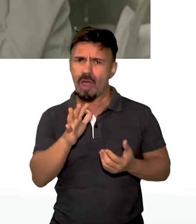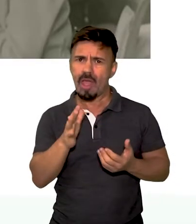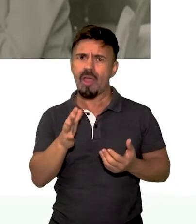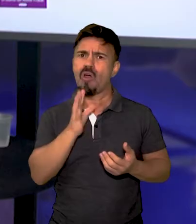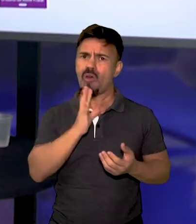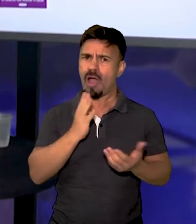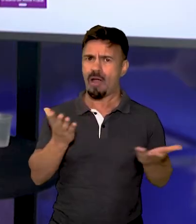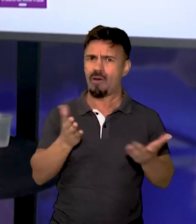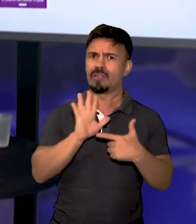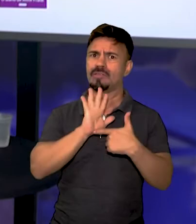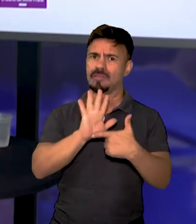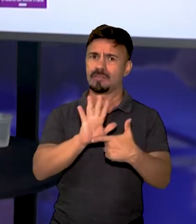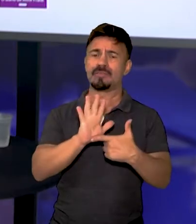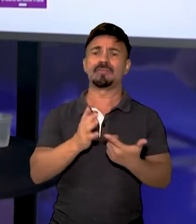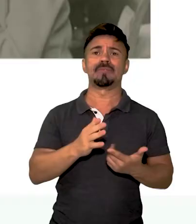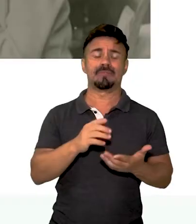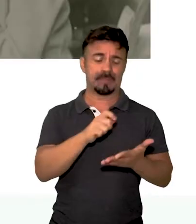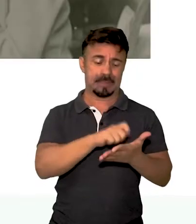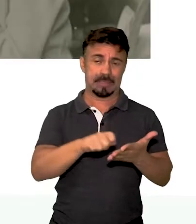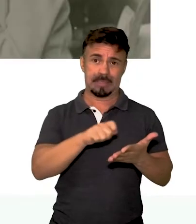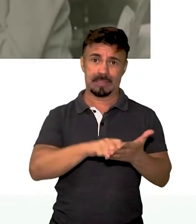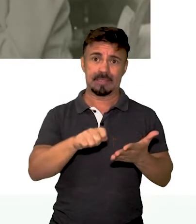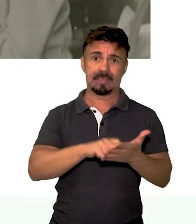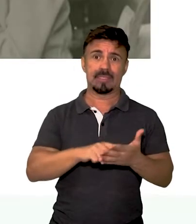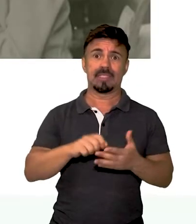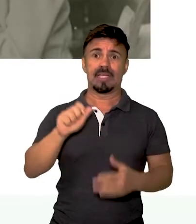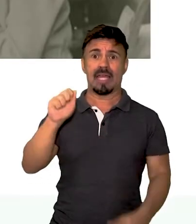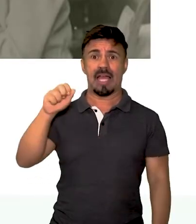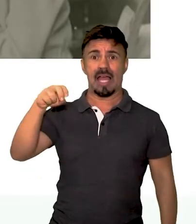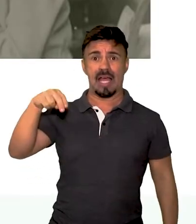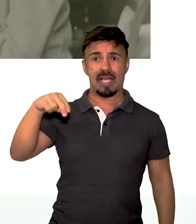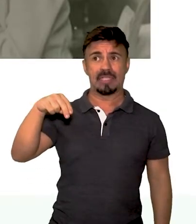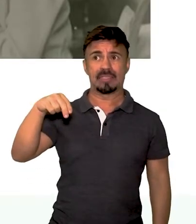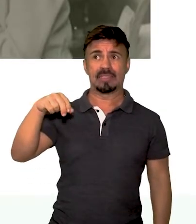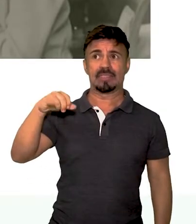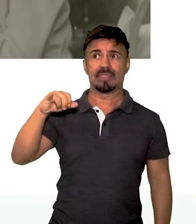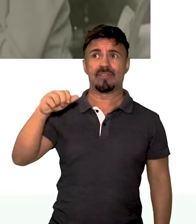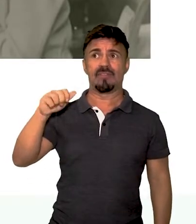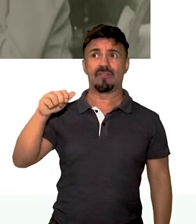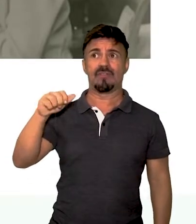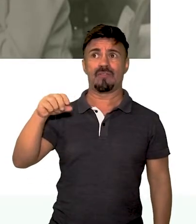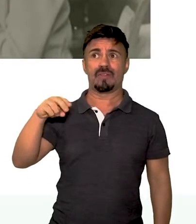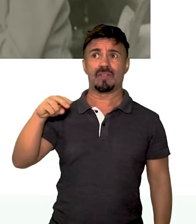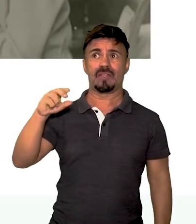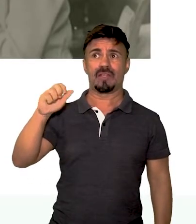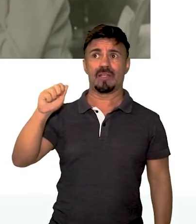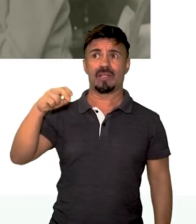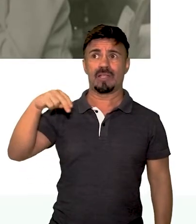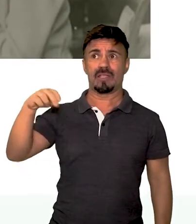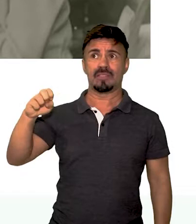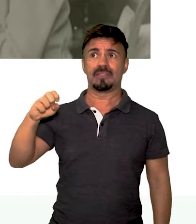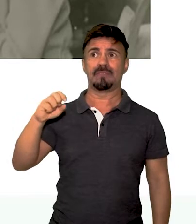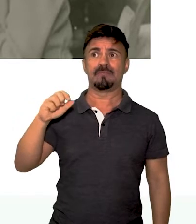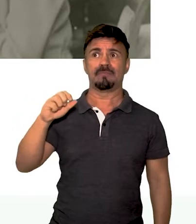agora. Então, nós temos o diário de Anne Frank, nós temos o diário de Zlatko